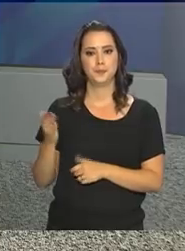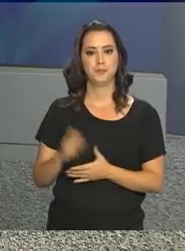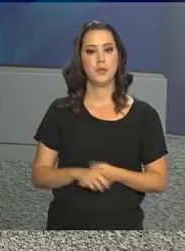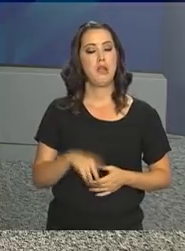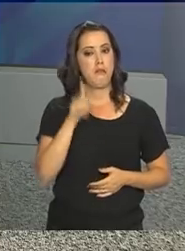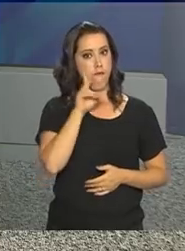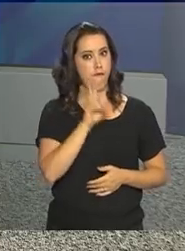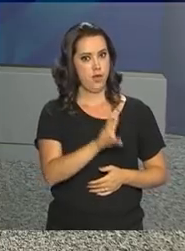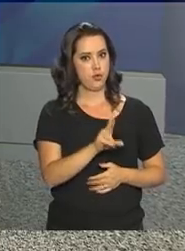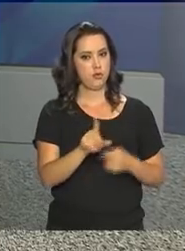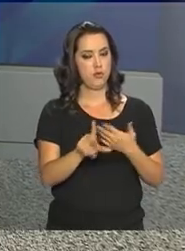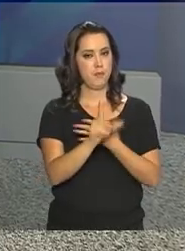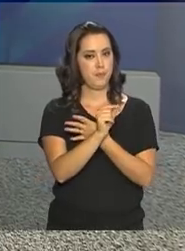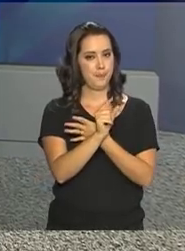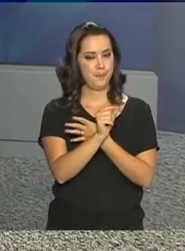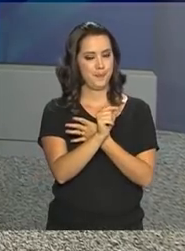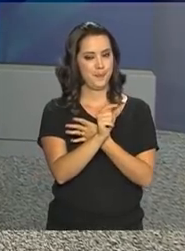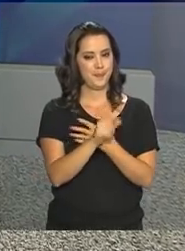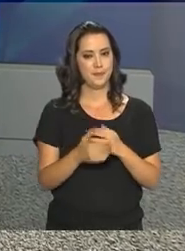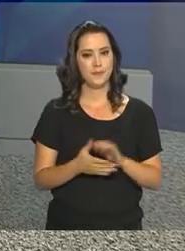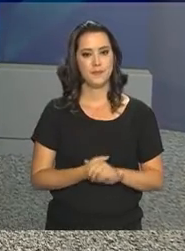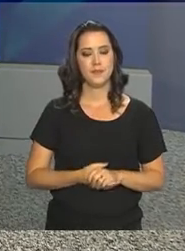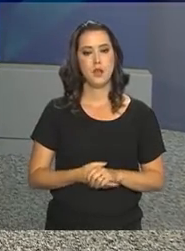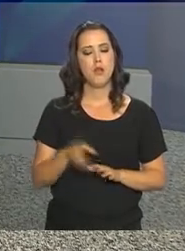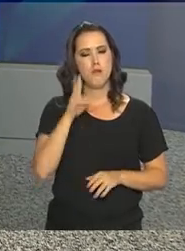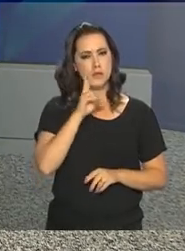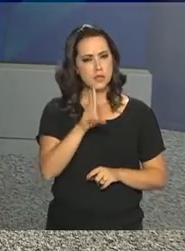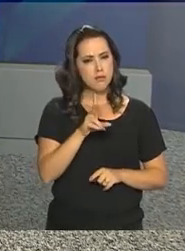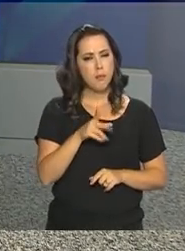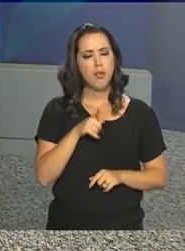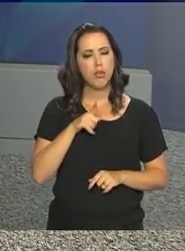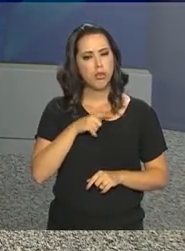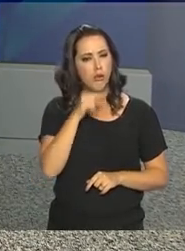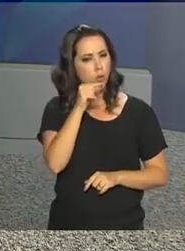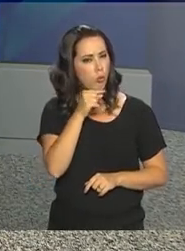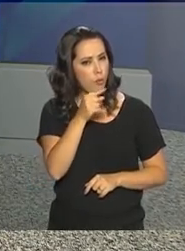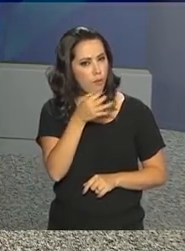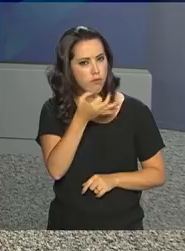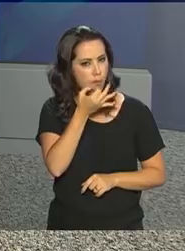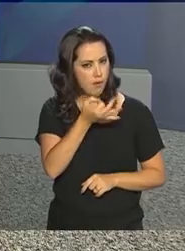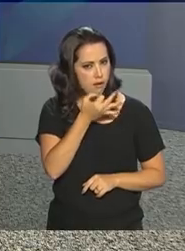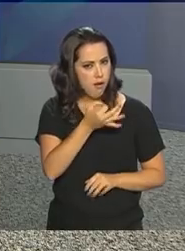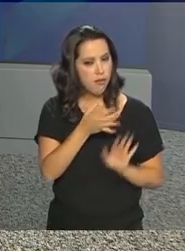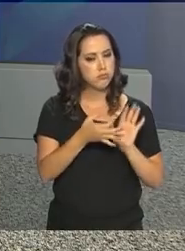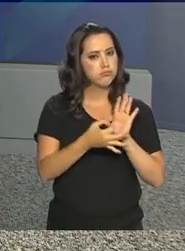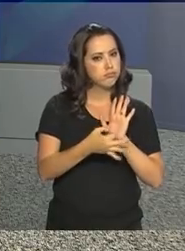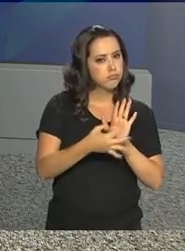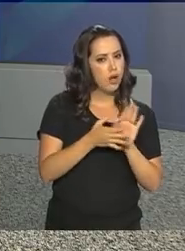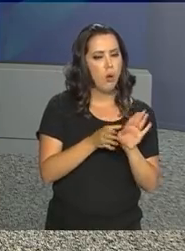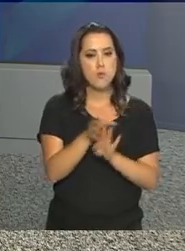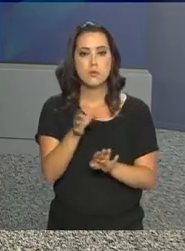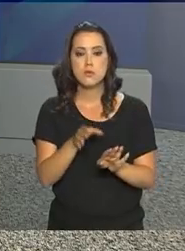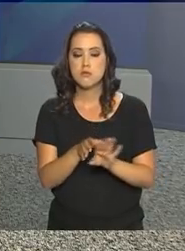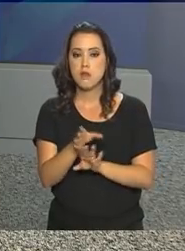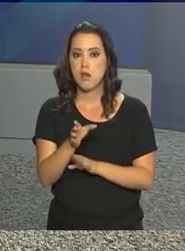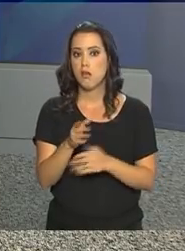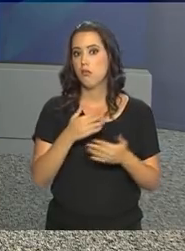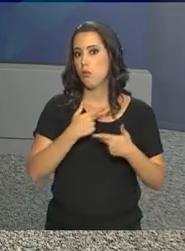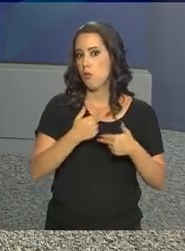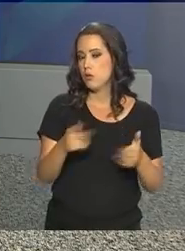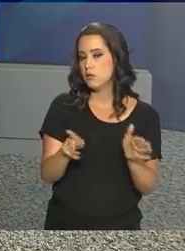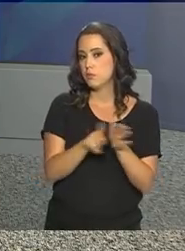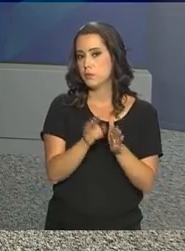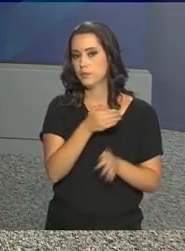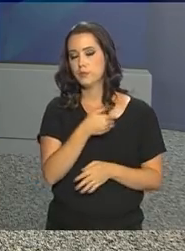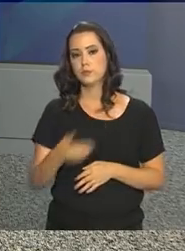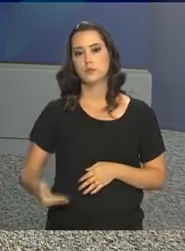YouTube. Acesse também o nosso perfil no Twitter. Você pode mandar suas sugestões de reportagens e dúvidas sobre programas e ações do governo federal para